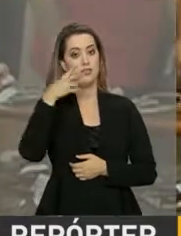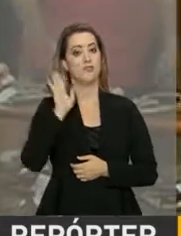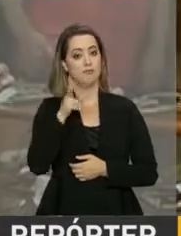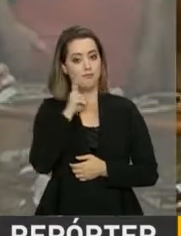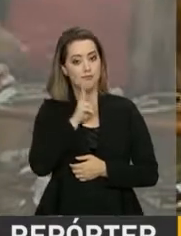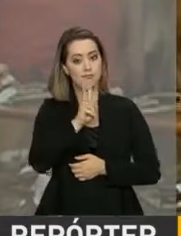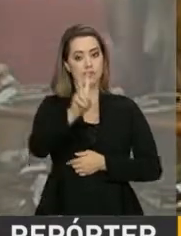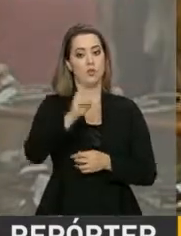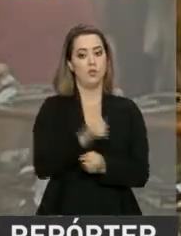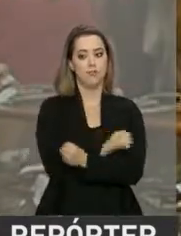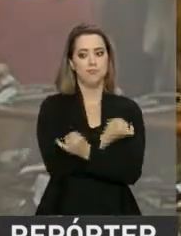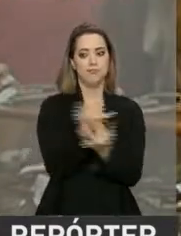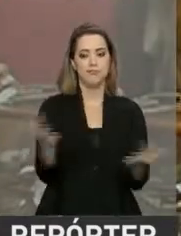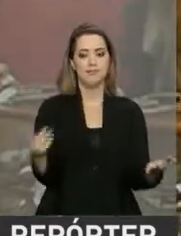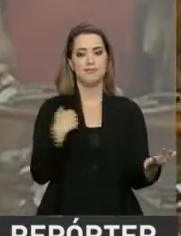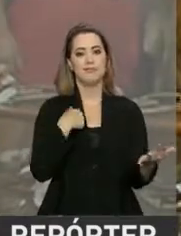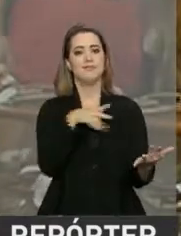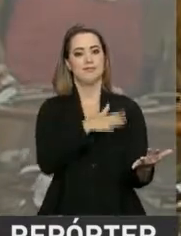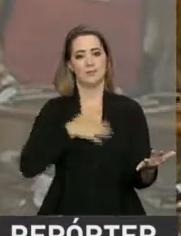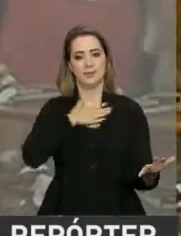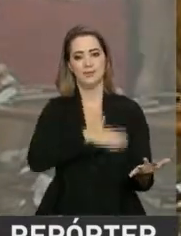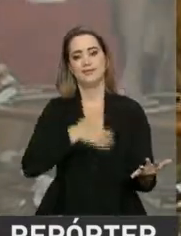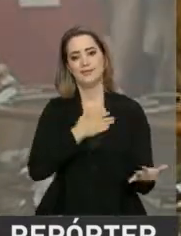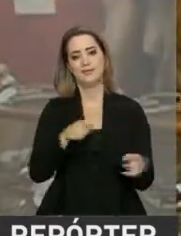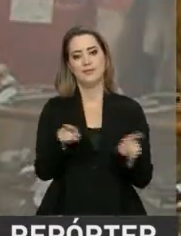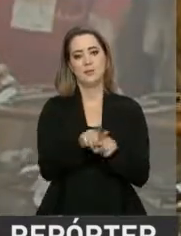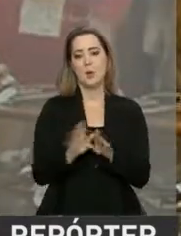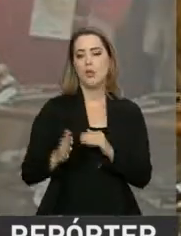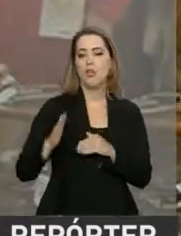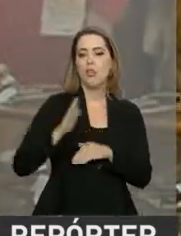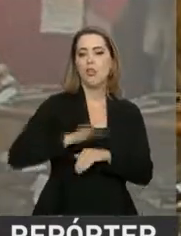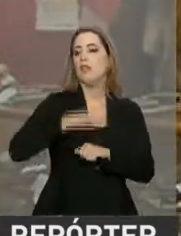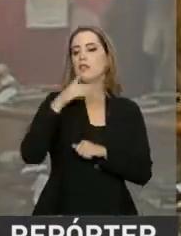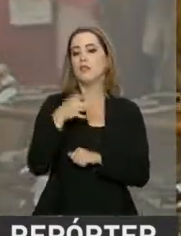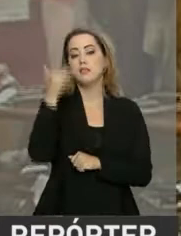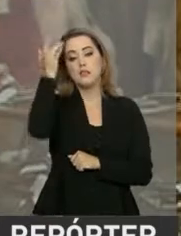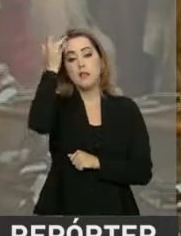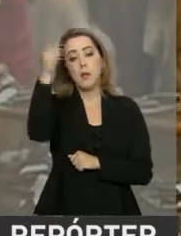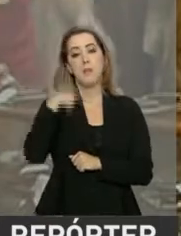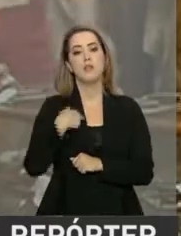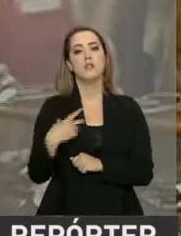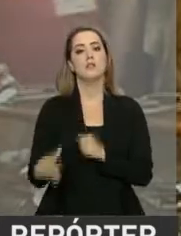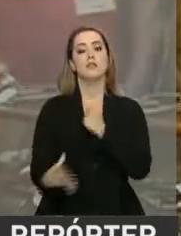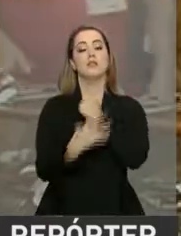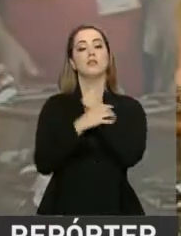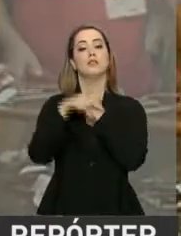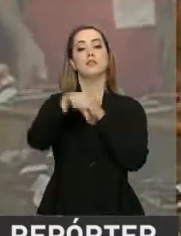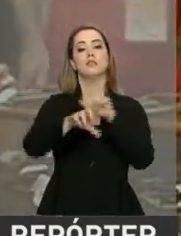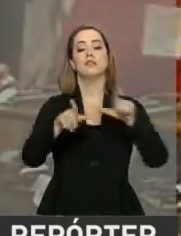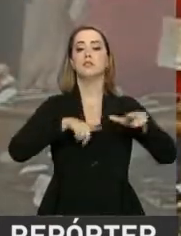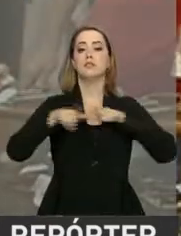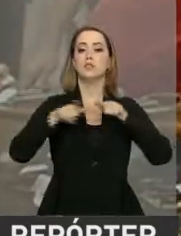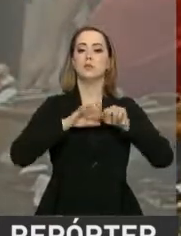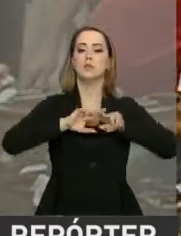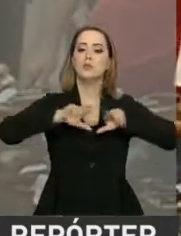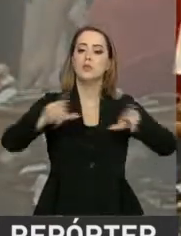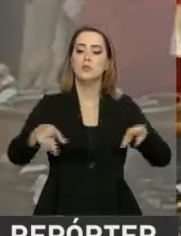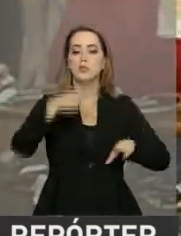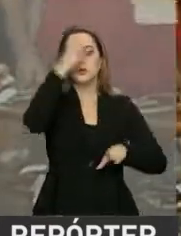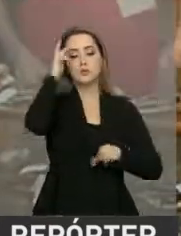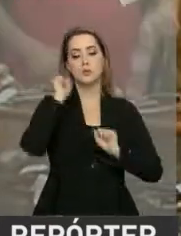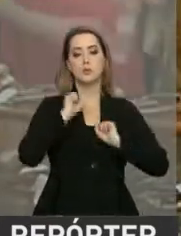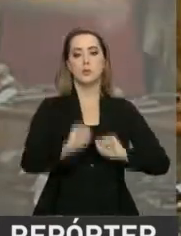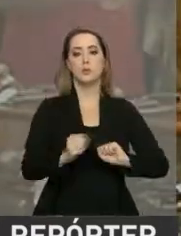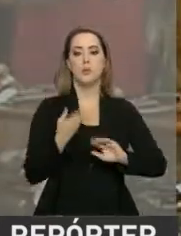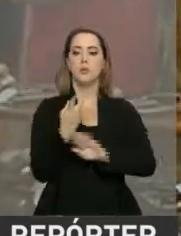ver que tem opções para todos os gostos. E para ter mais facilidades e segurança neste trabalho, tem muitos artesãos